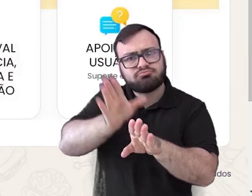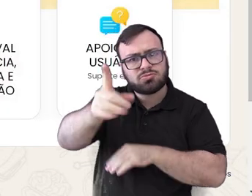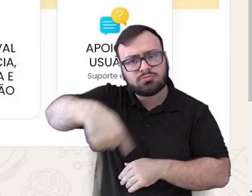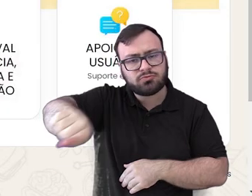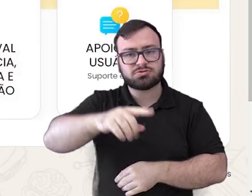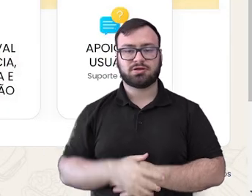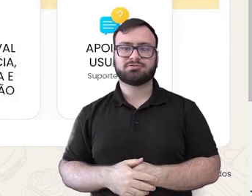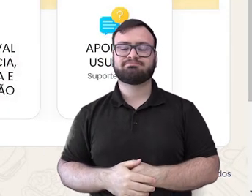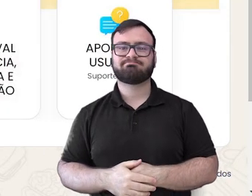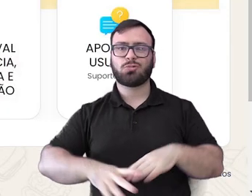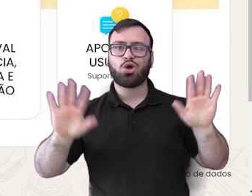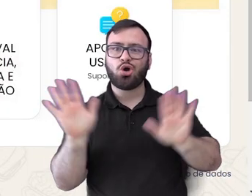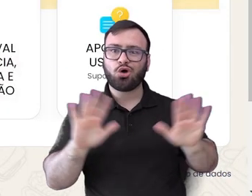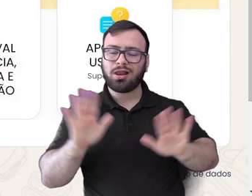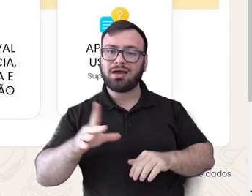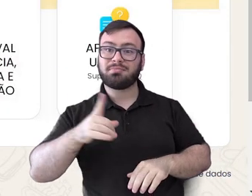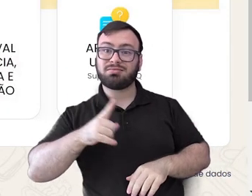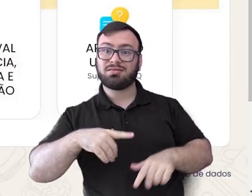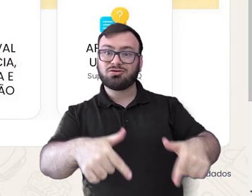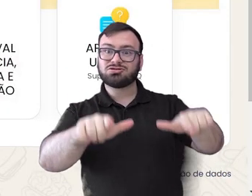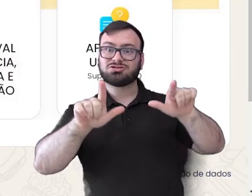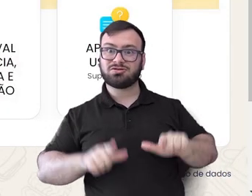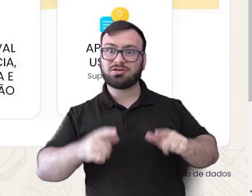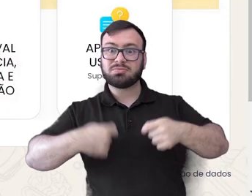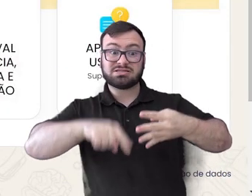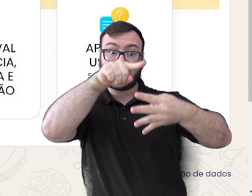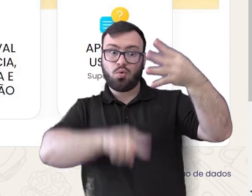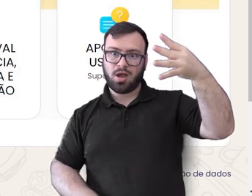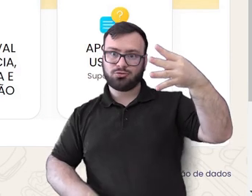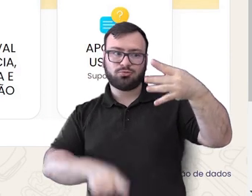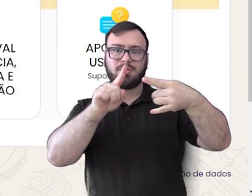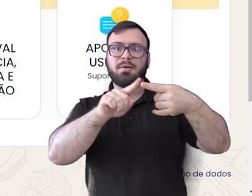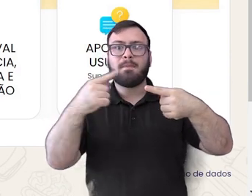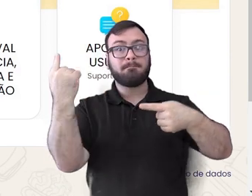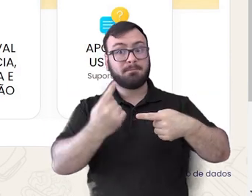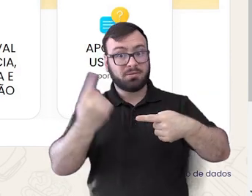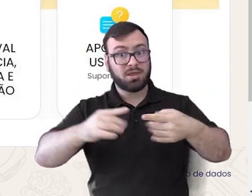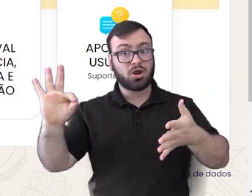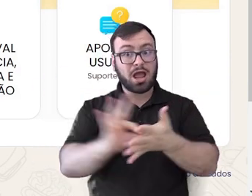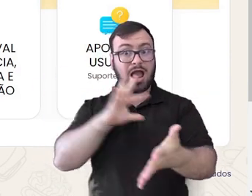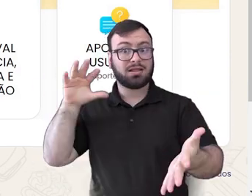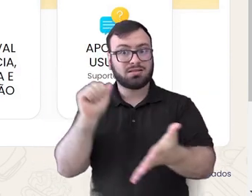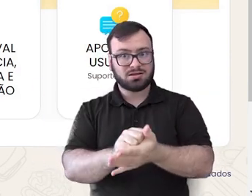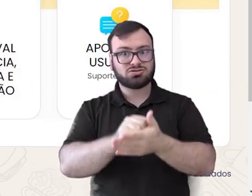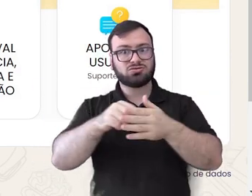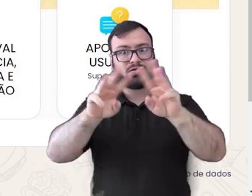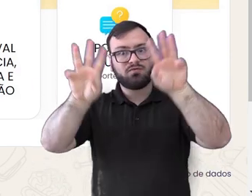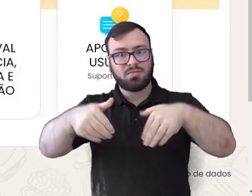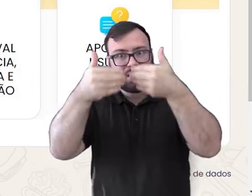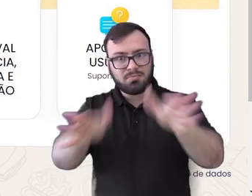o olá para ter direito ao certificado é preciso quatro coisas primeira ter cadastro na Wikipédia